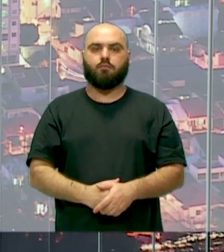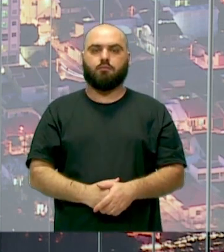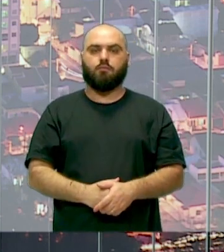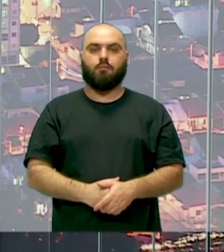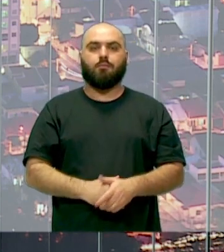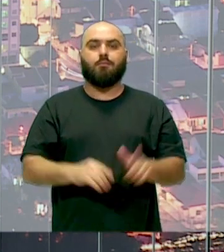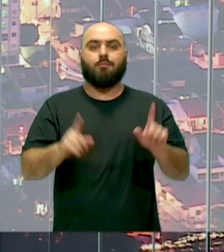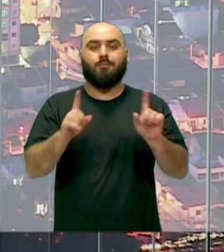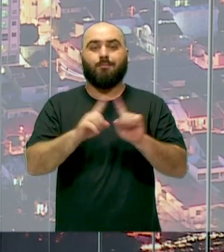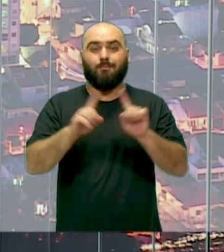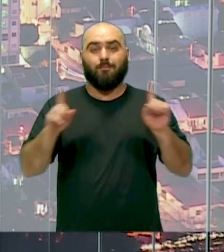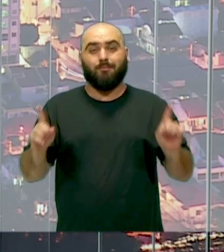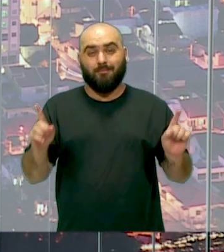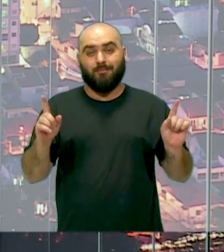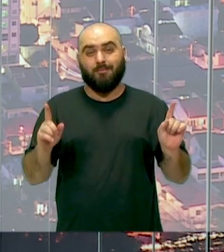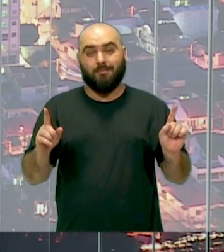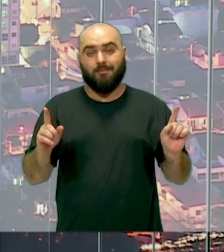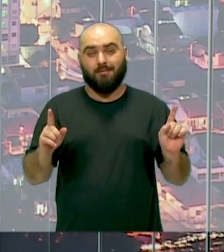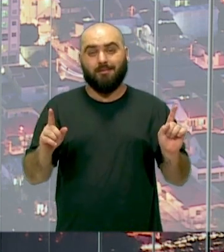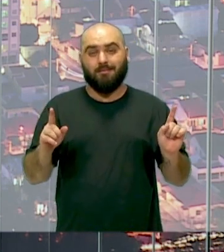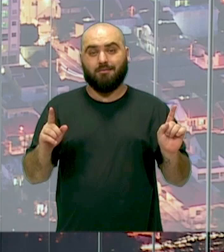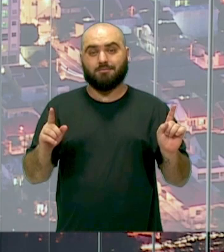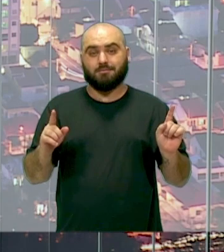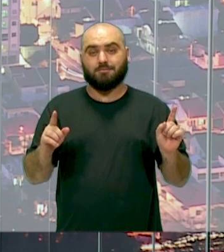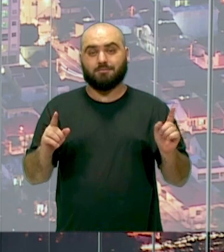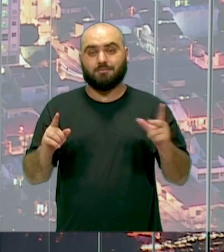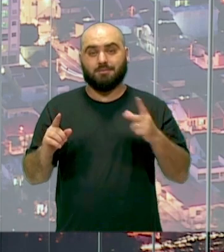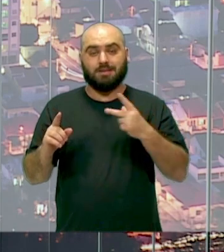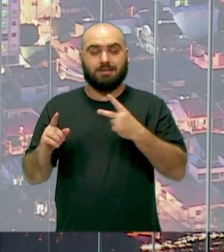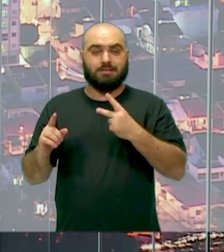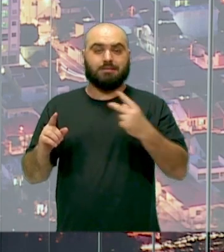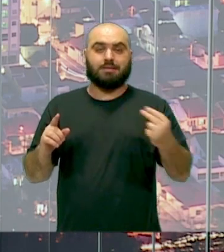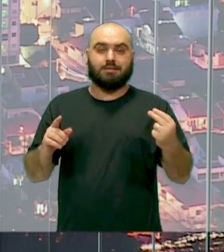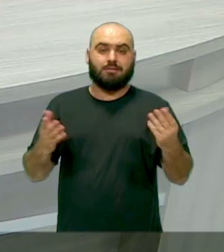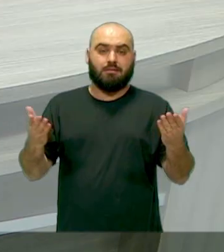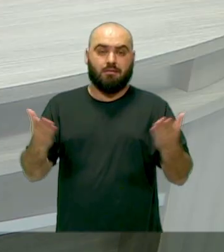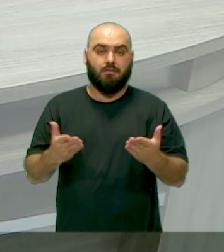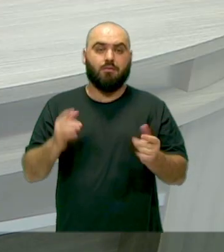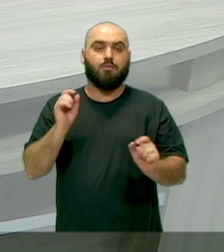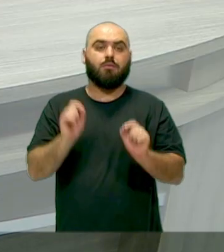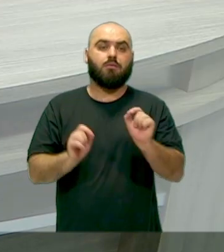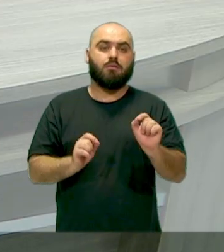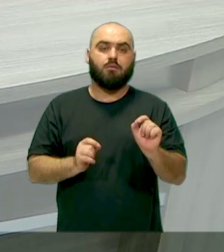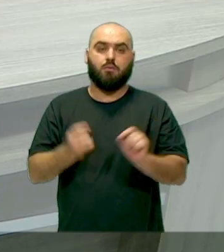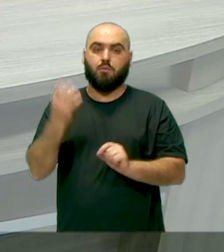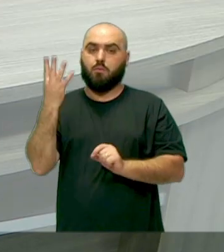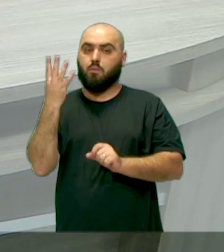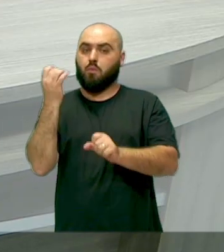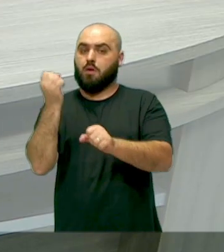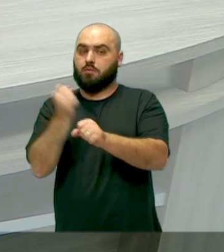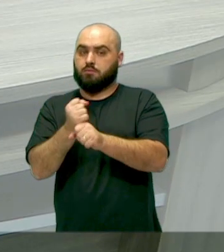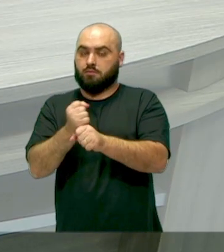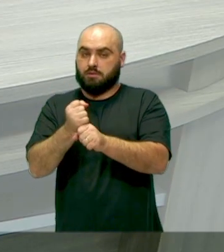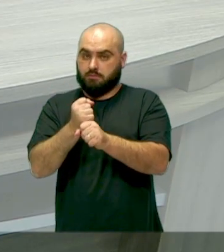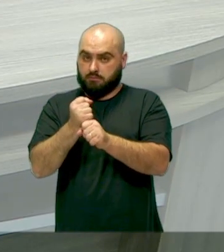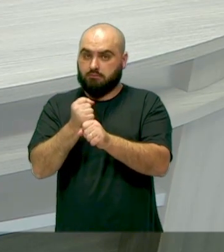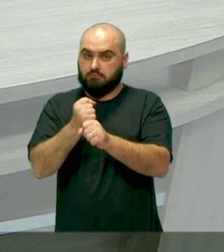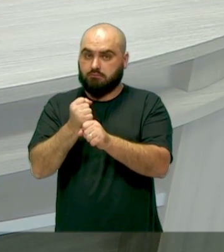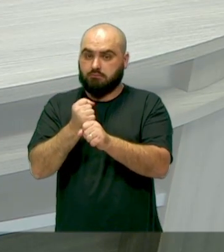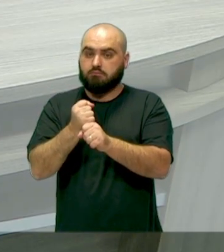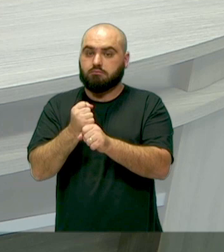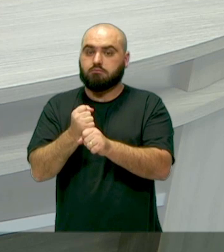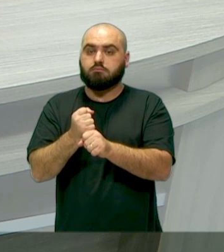Só que nós estamos saindo aí de 4 anos